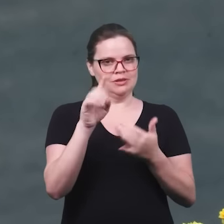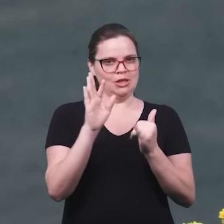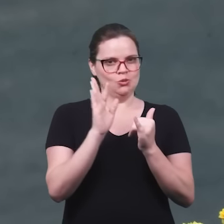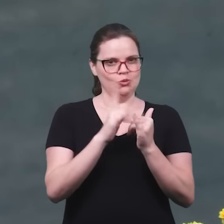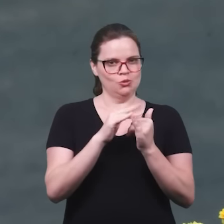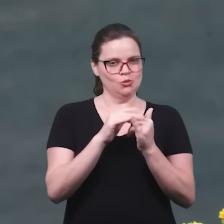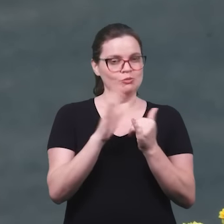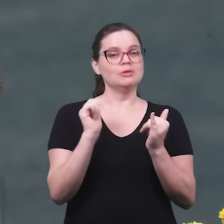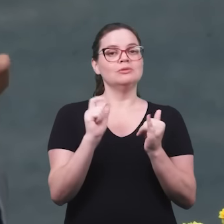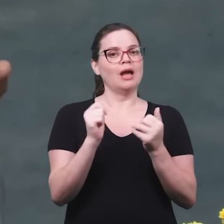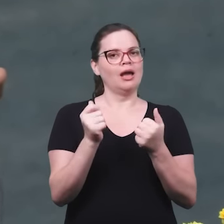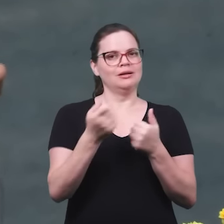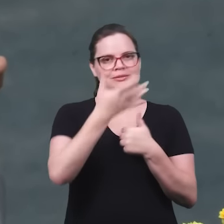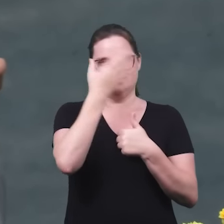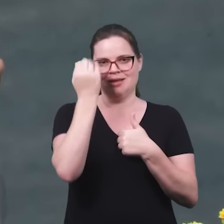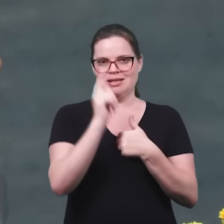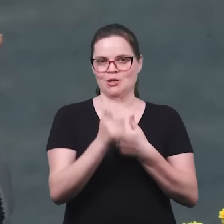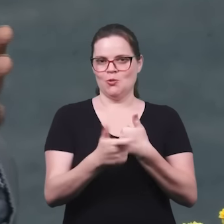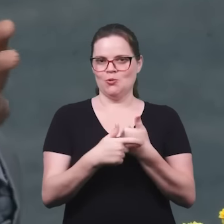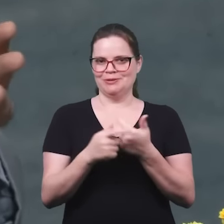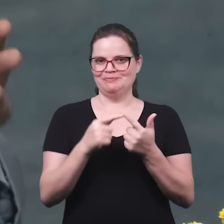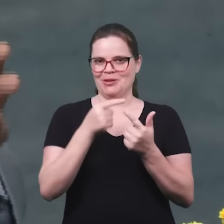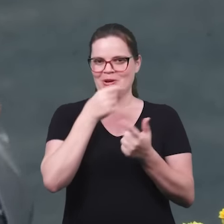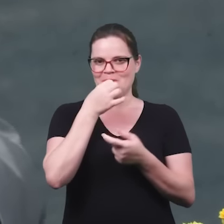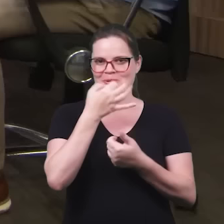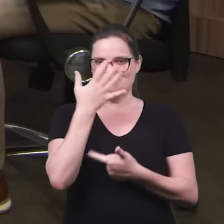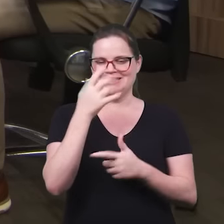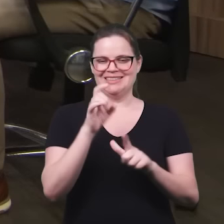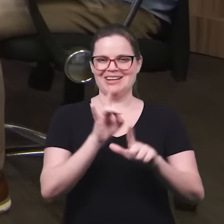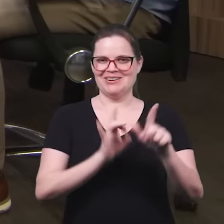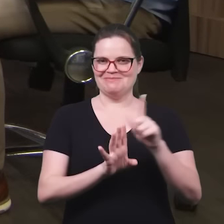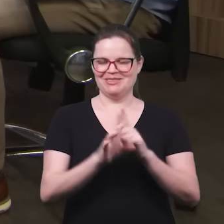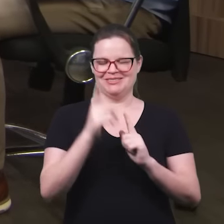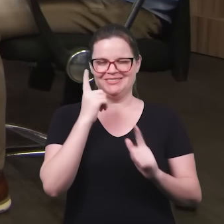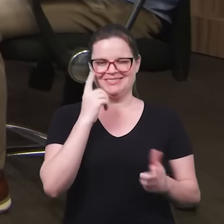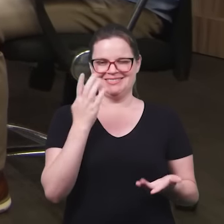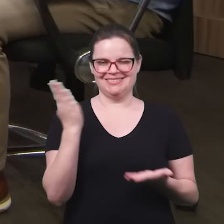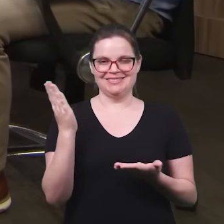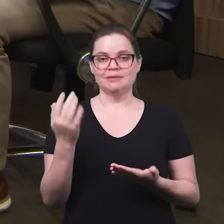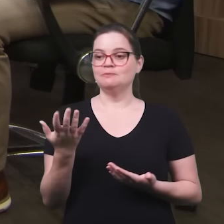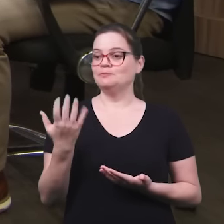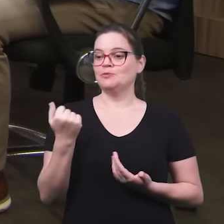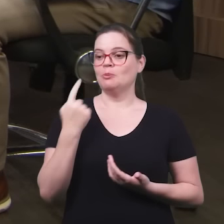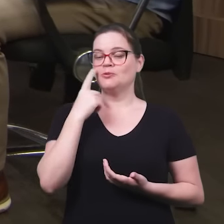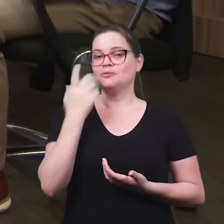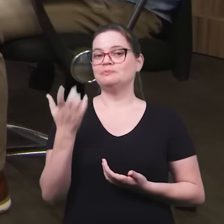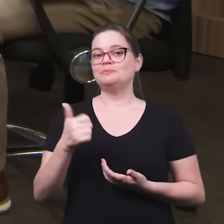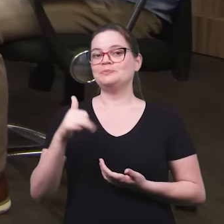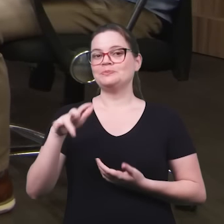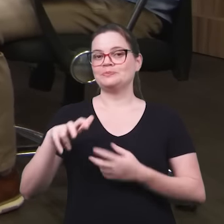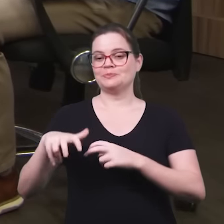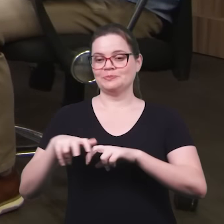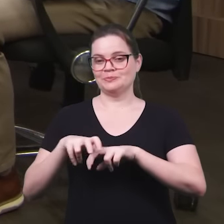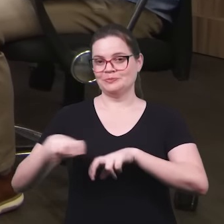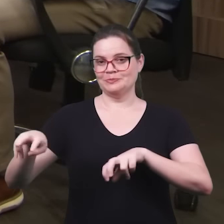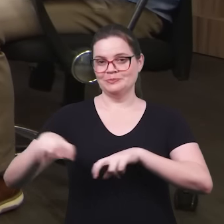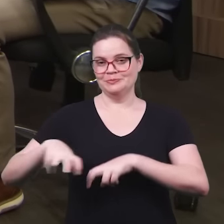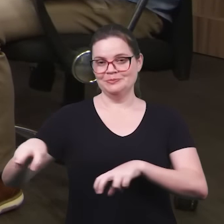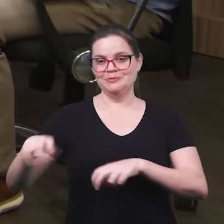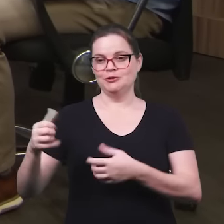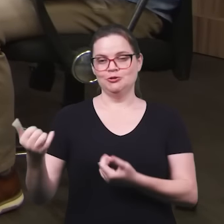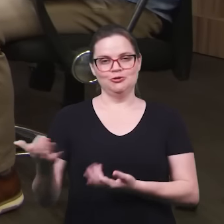curta, comente, compartilhe. Vamos ver quem está aqui hoje? Vamos ver quem está no estúdio? Aí, ó, tá vendo? A turma aqui, turma jovem, daqui a pouco